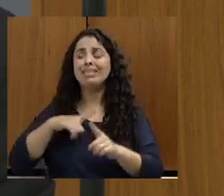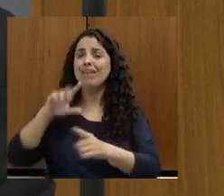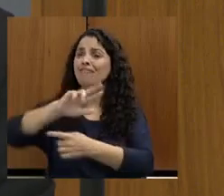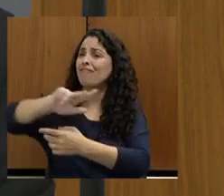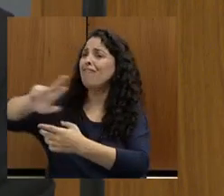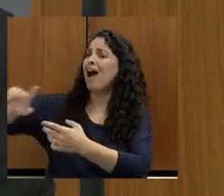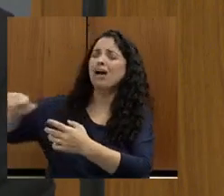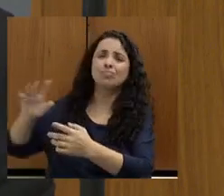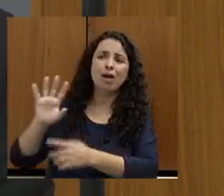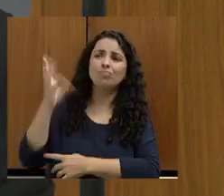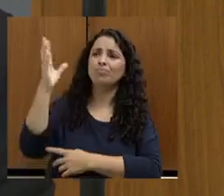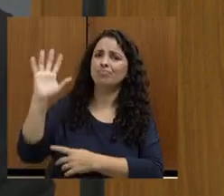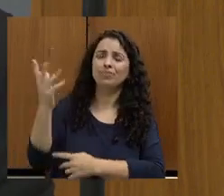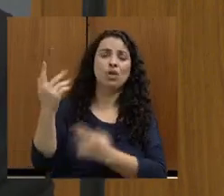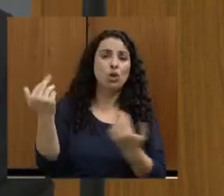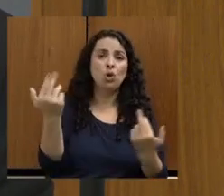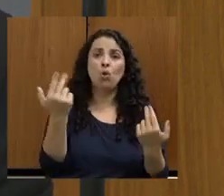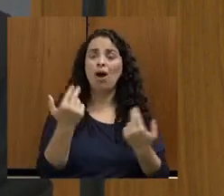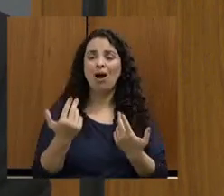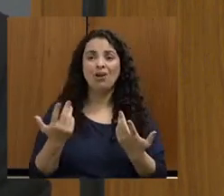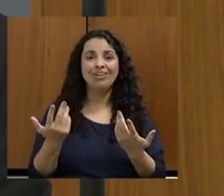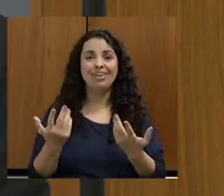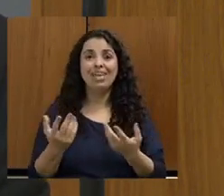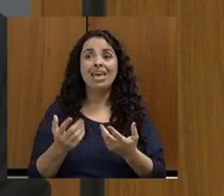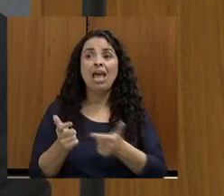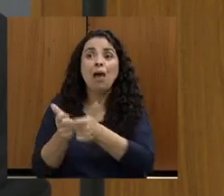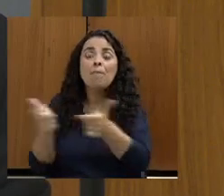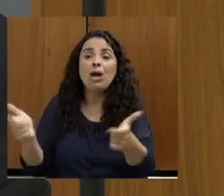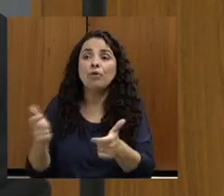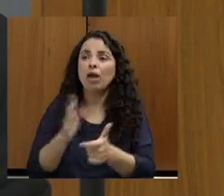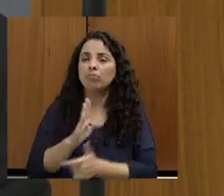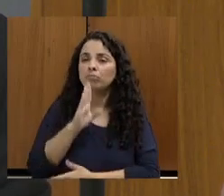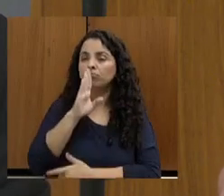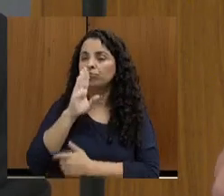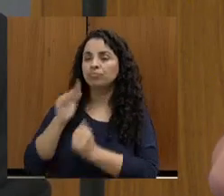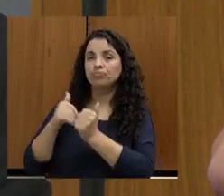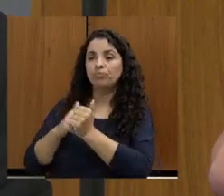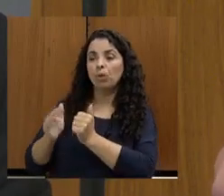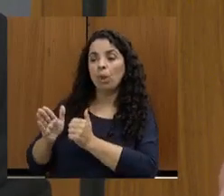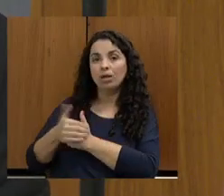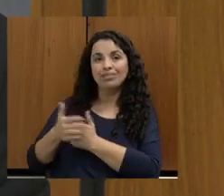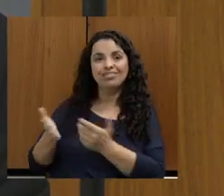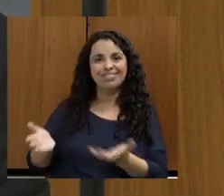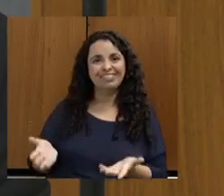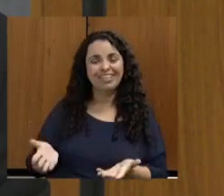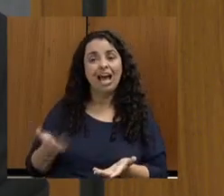agem de maneira mais silenciosa, e a gente vai ali propositivamente realizar.